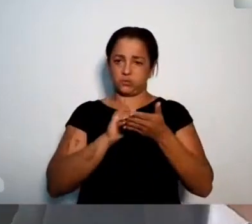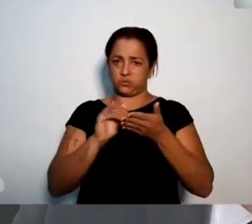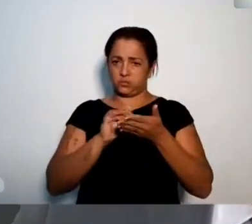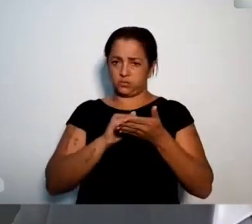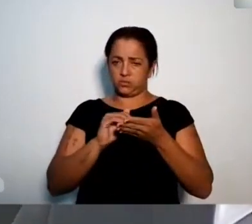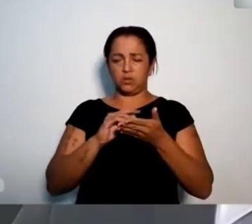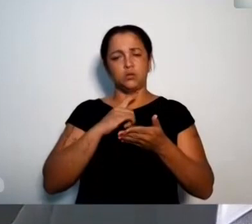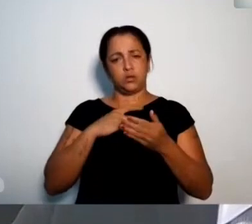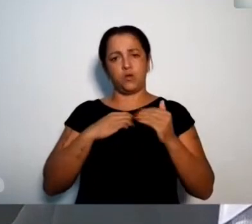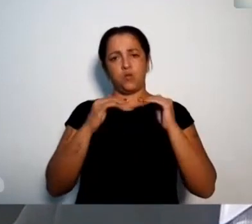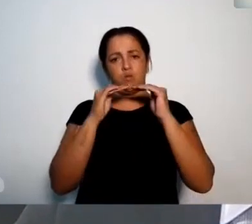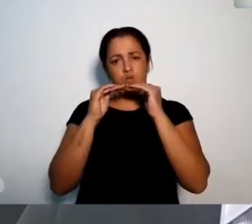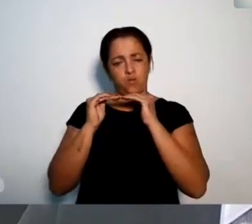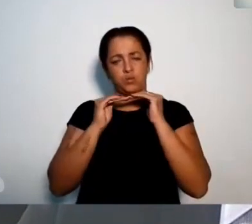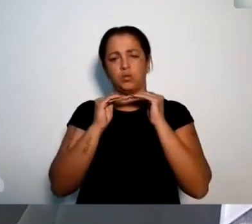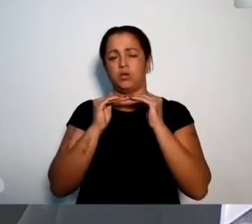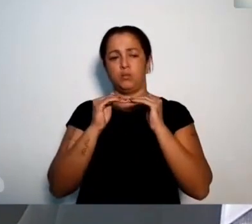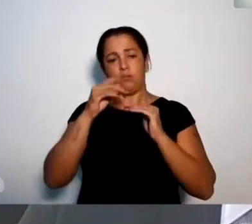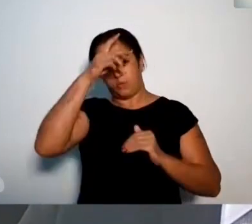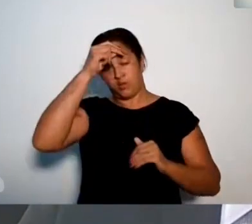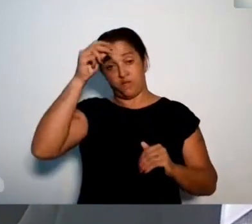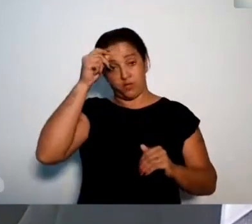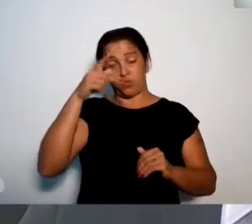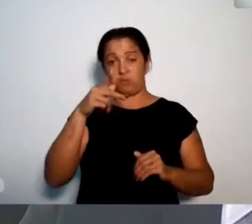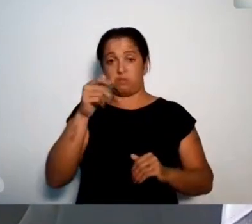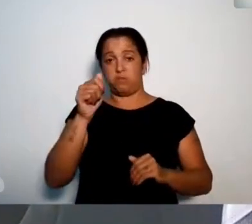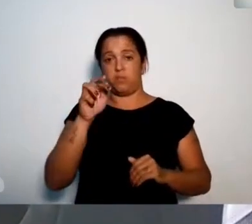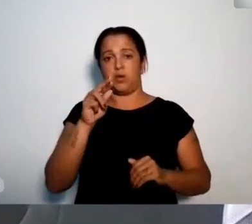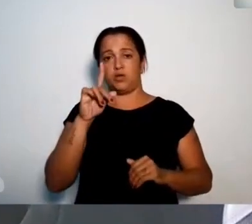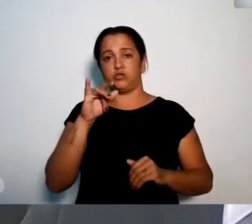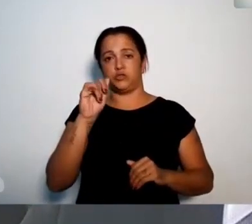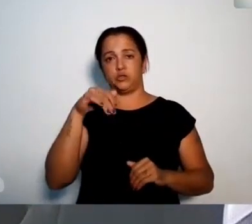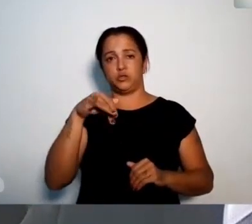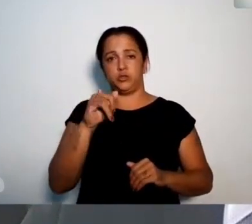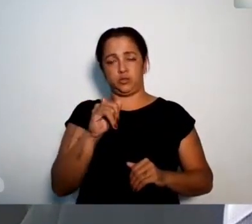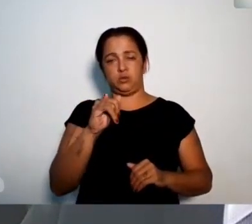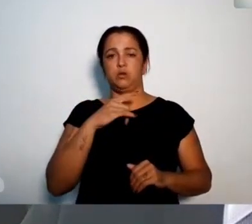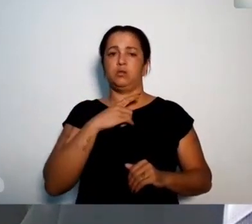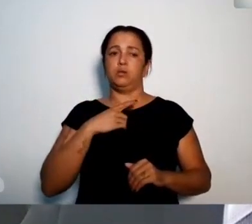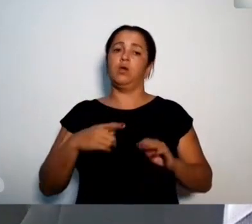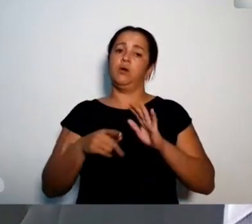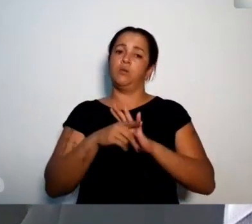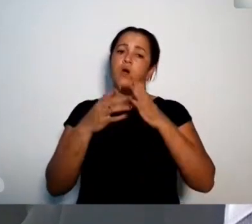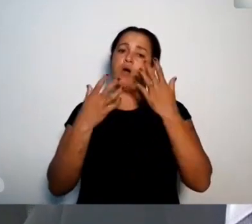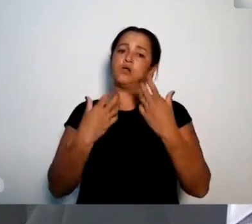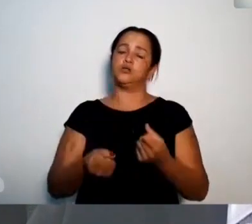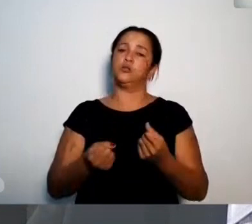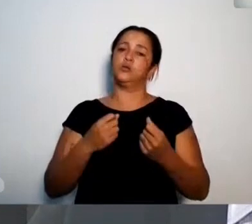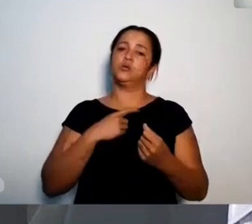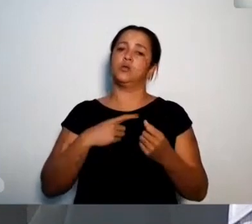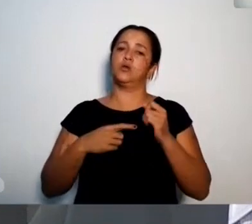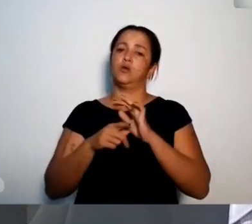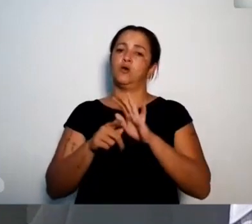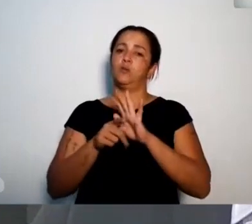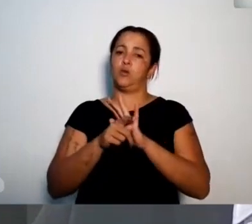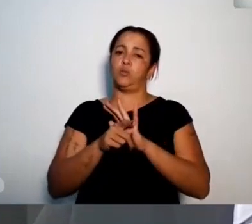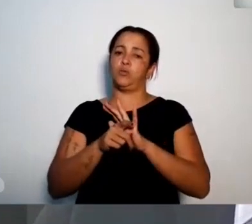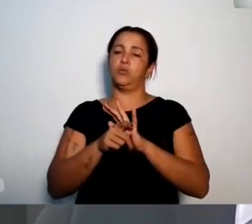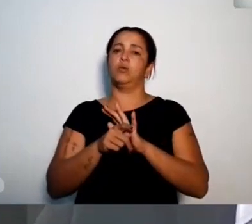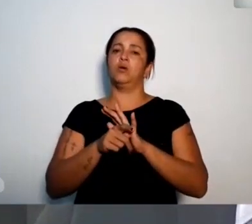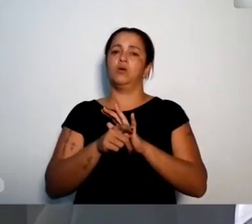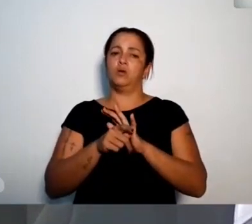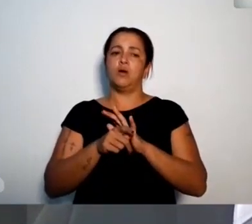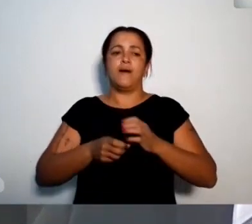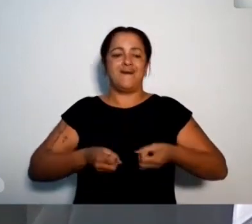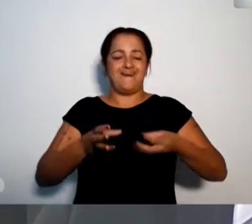concordar com o prefeito Pardini. O prefeito Pardini, desde o momento que assumiu, ele faz contenção de gastos no município. E para ter